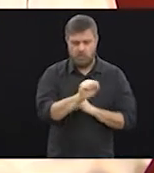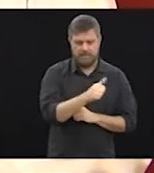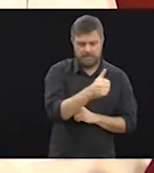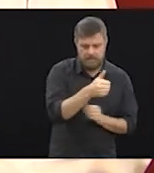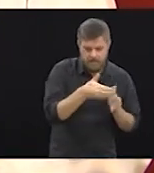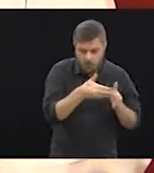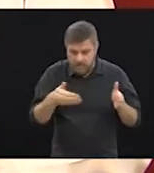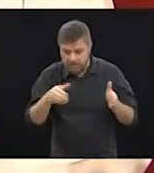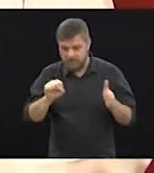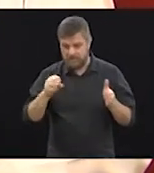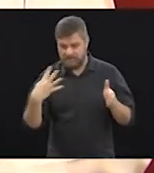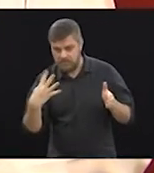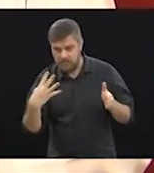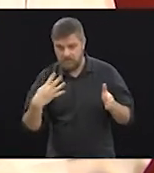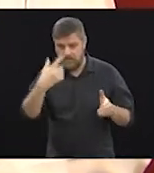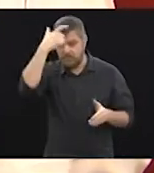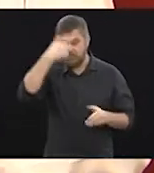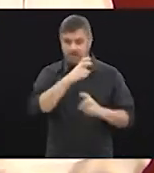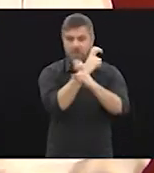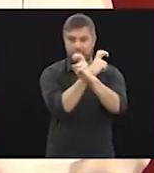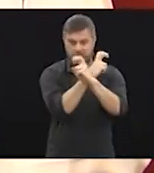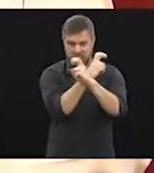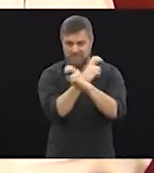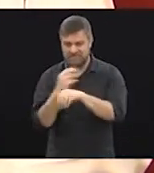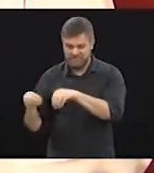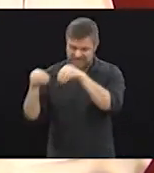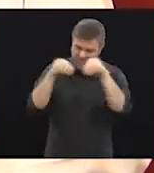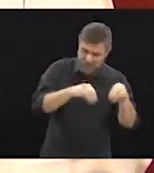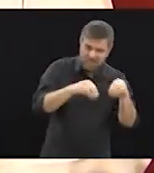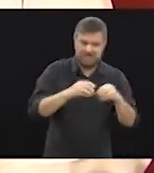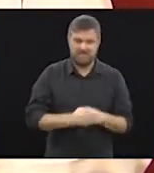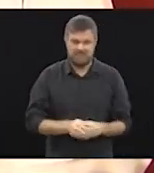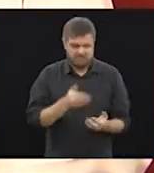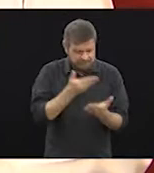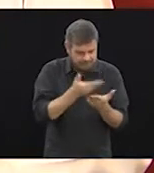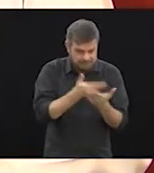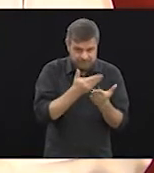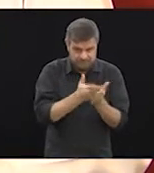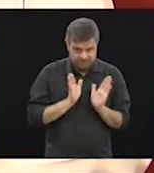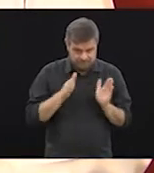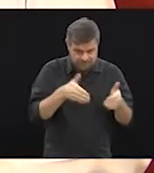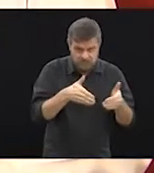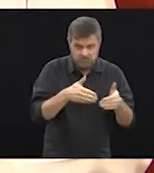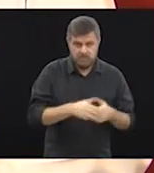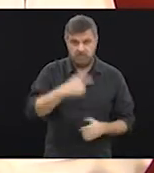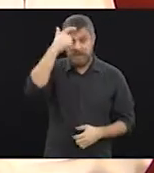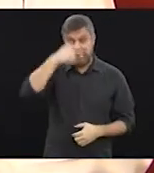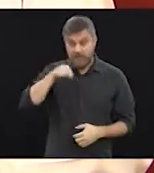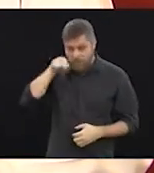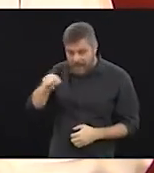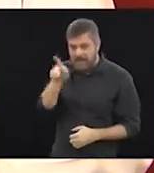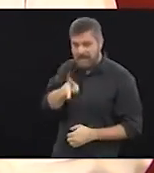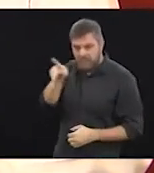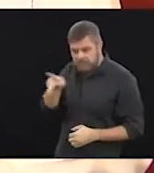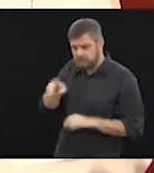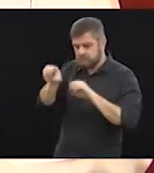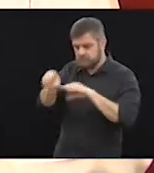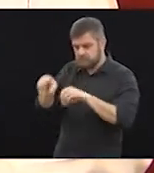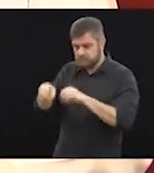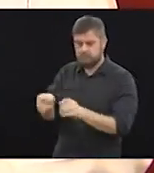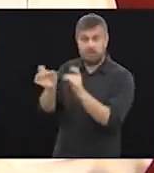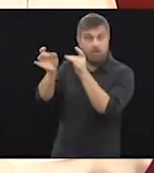de 81 a 84 eu vim para ortopedia, para fazer ortopedia. Eu era professor